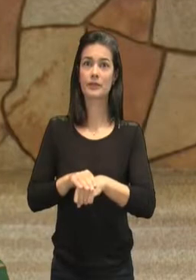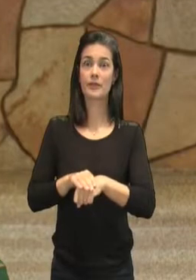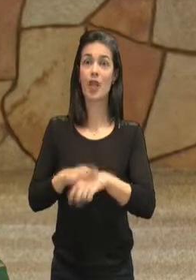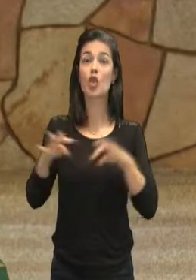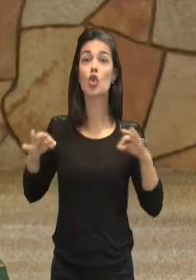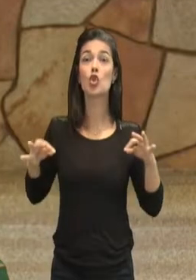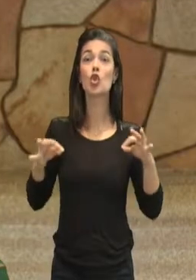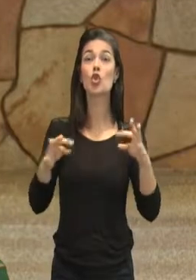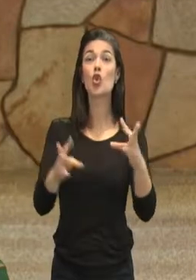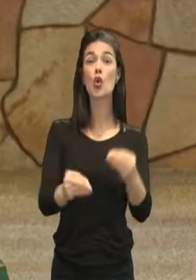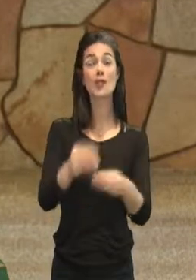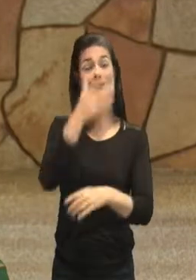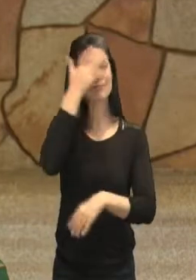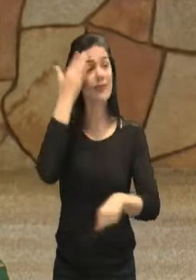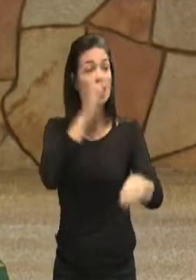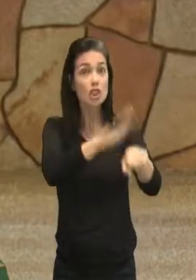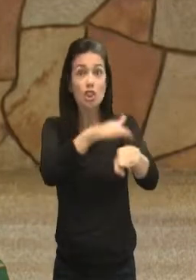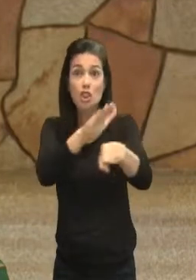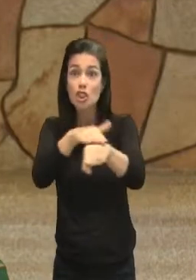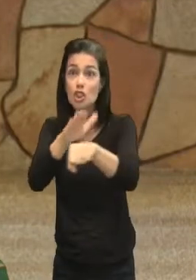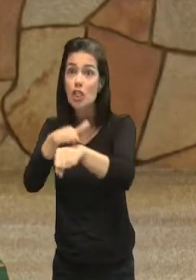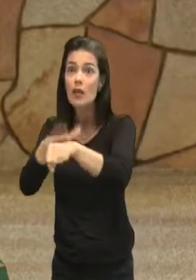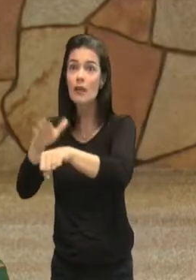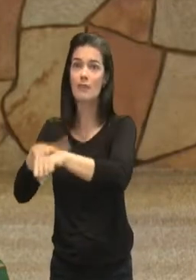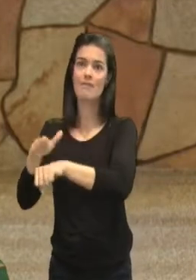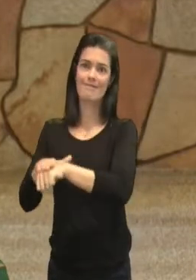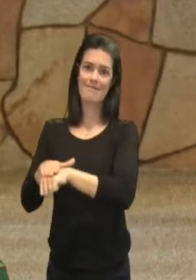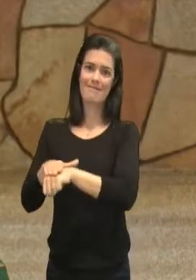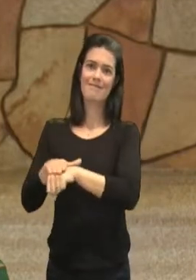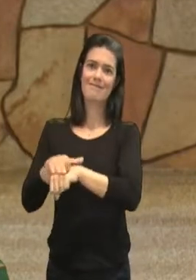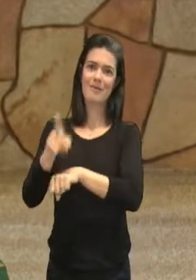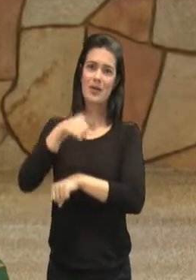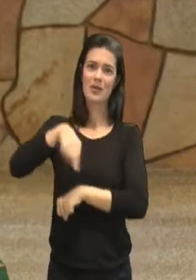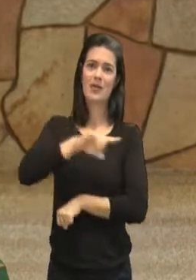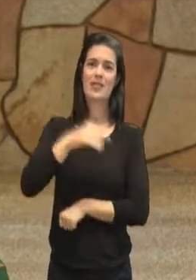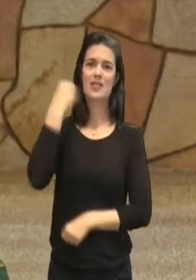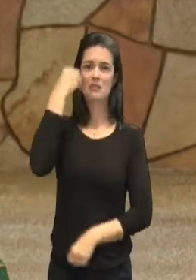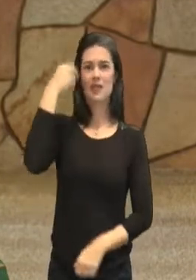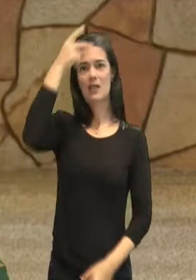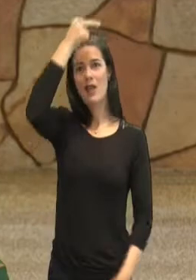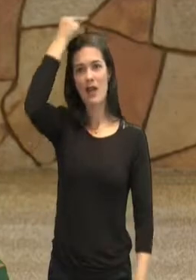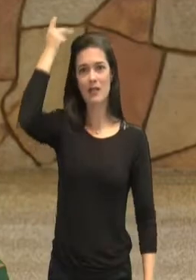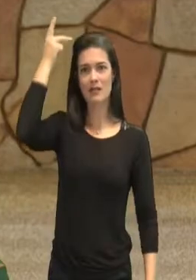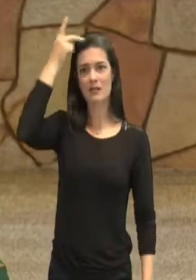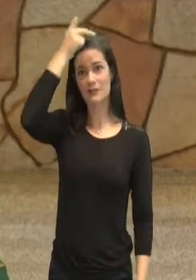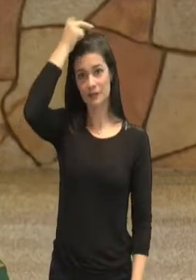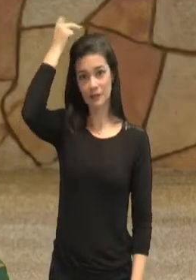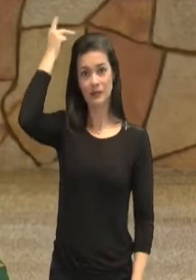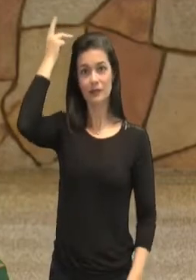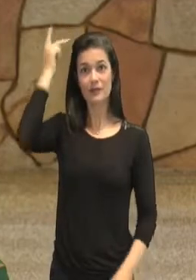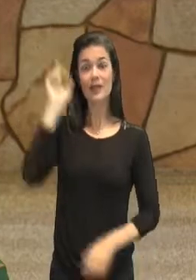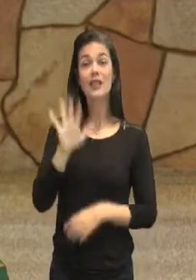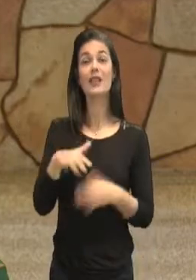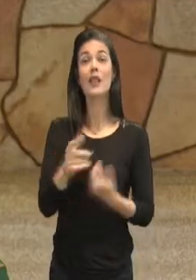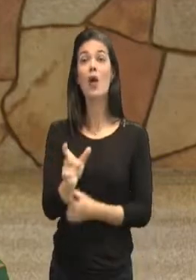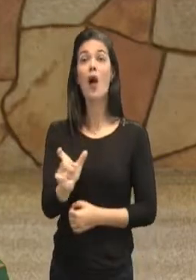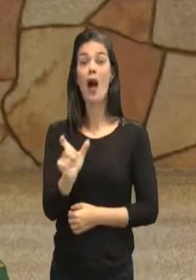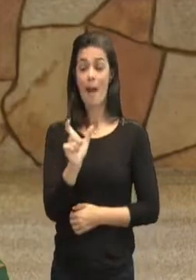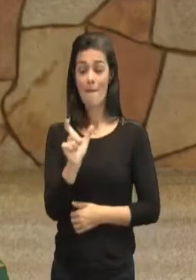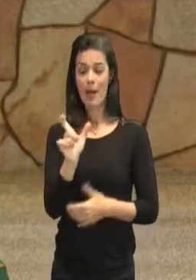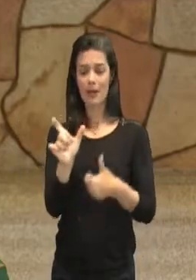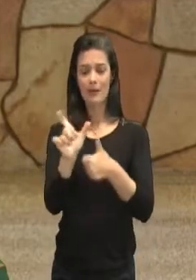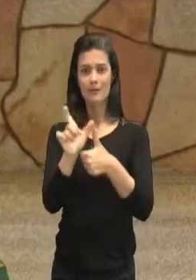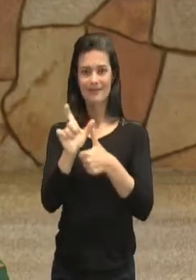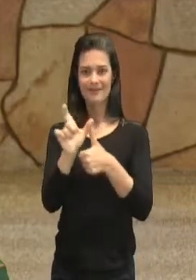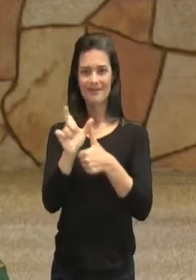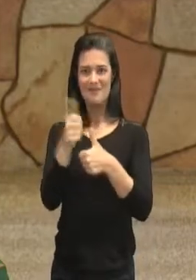Roma, chamados para ser de santos. Essa palavra, então, tem o sentido de alguém que é